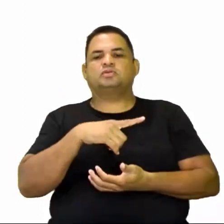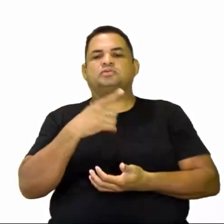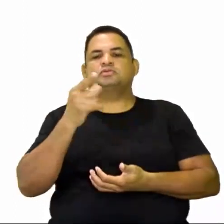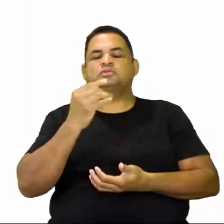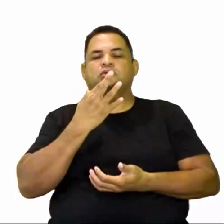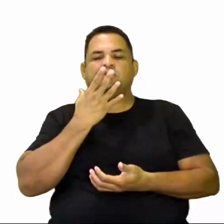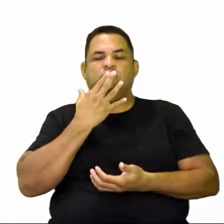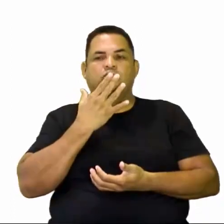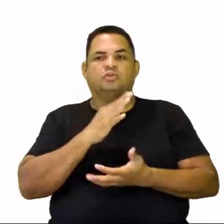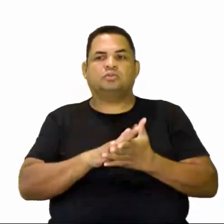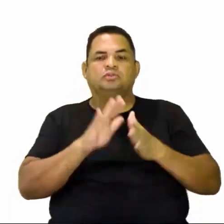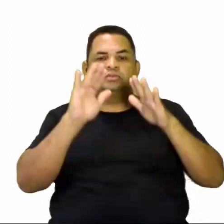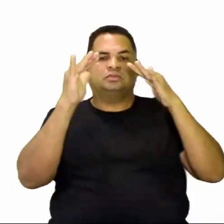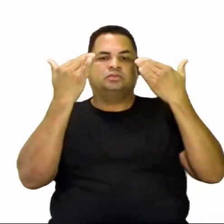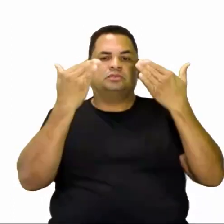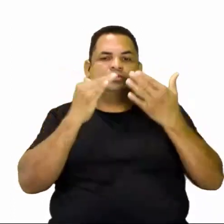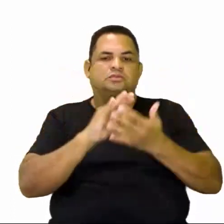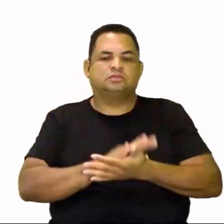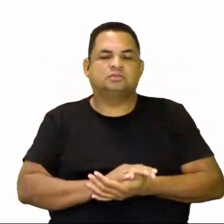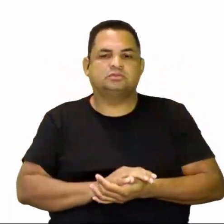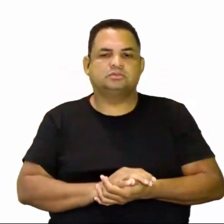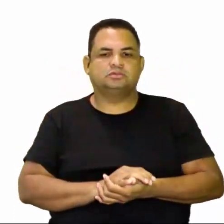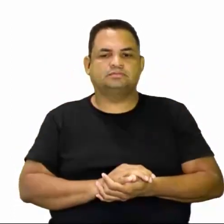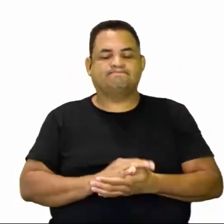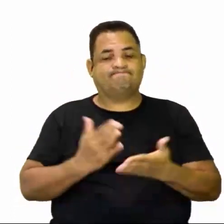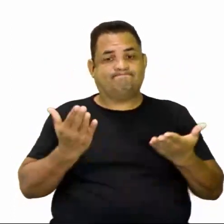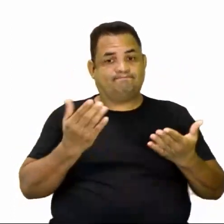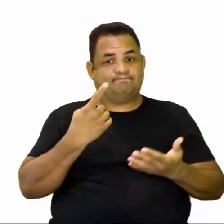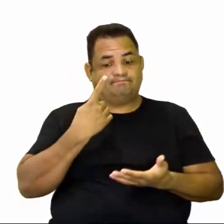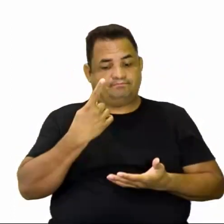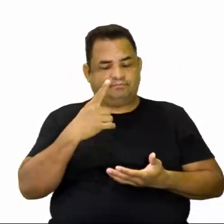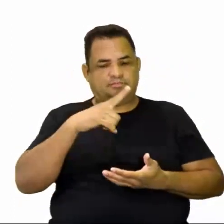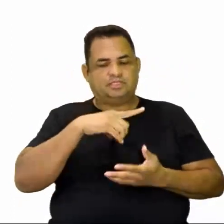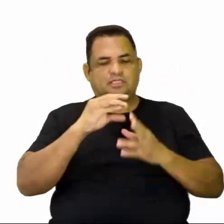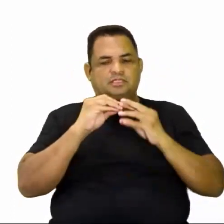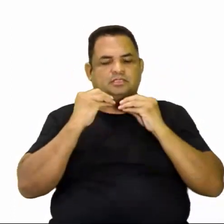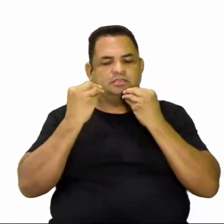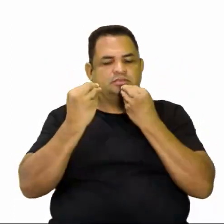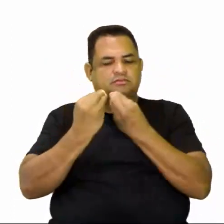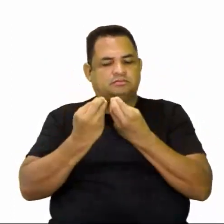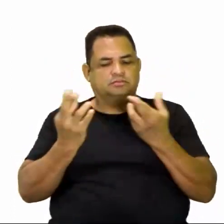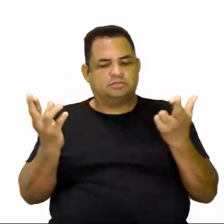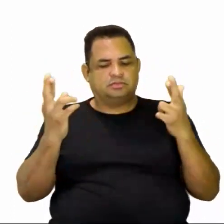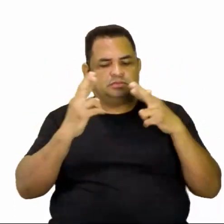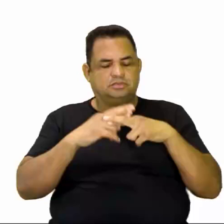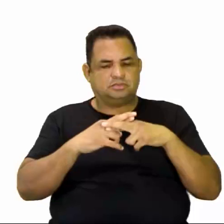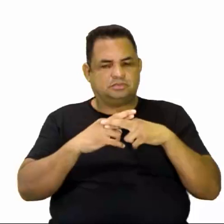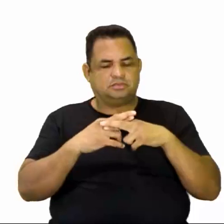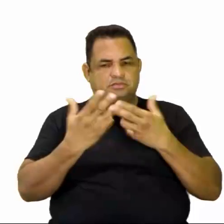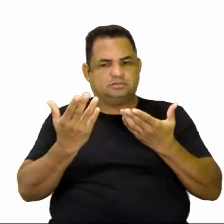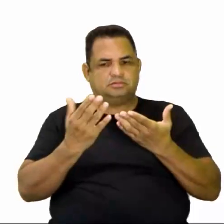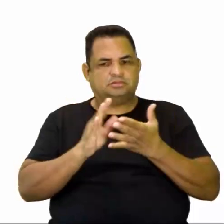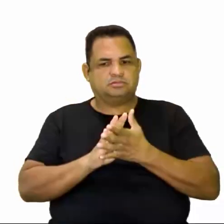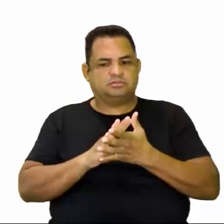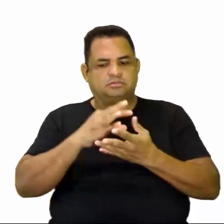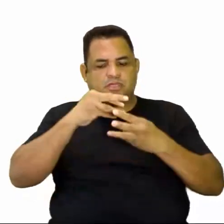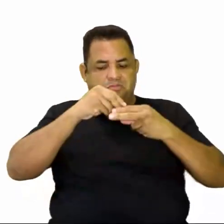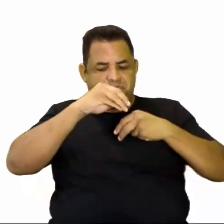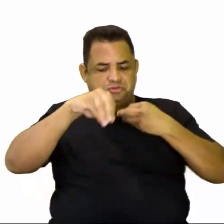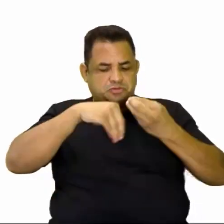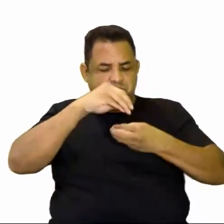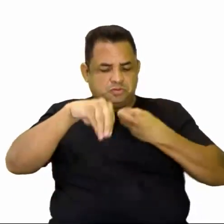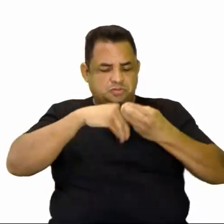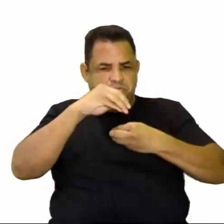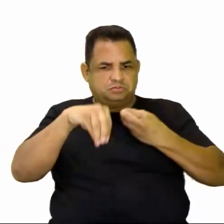bem a atenção. Nem todas as substâncias, por mais que você tenha substâncias que reagem entre si e são solúveis, quer